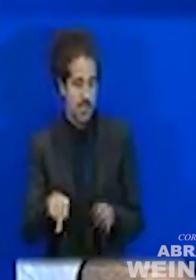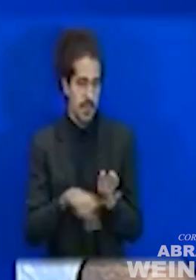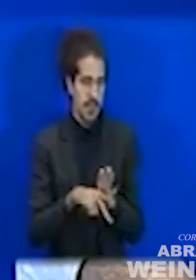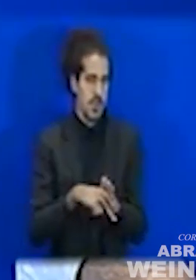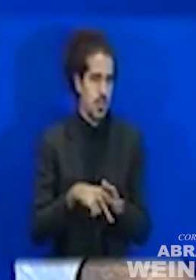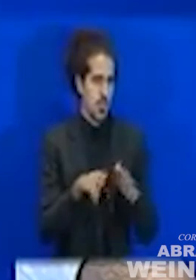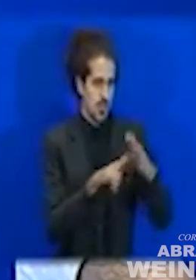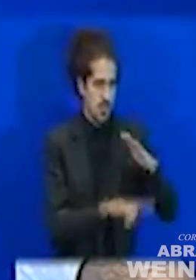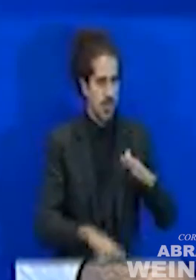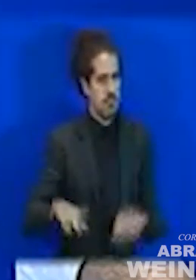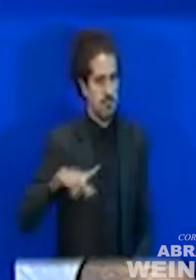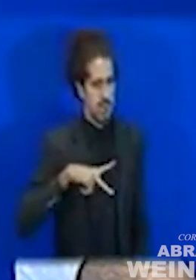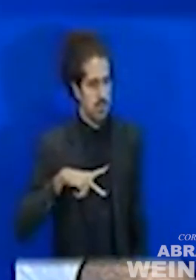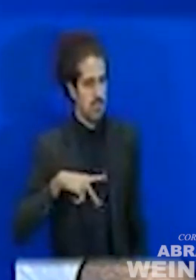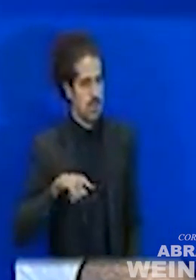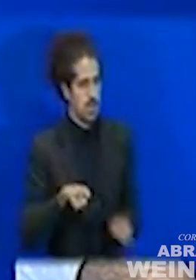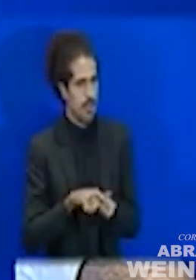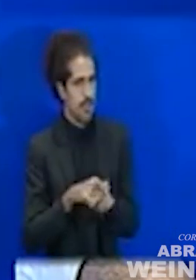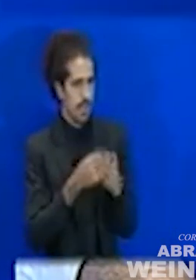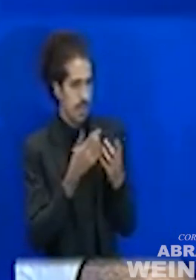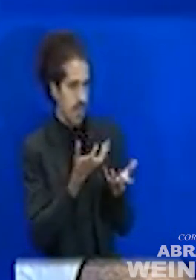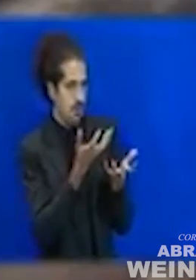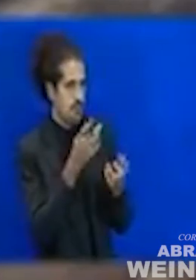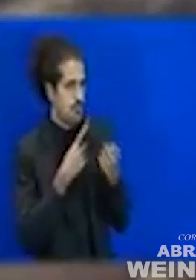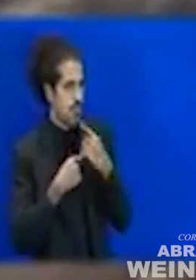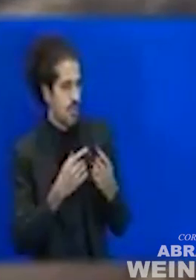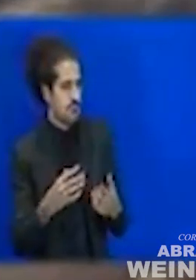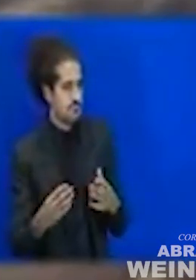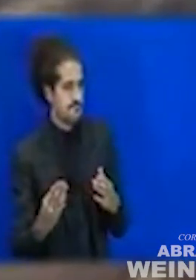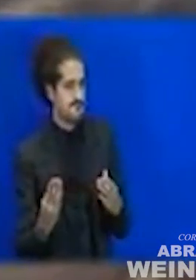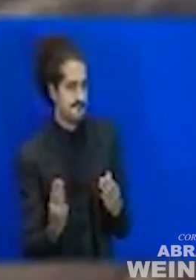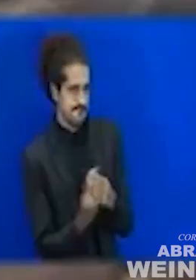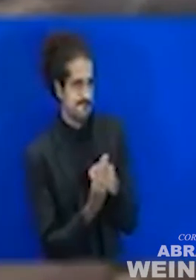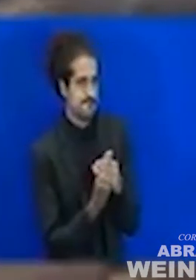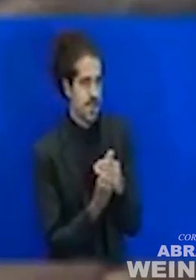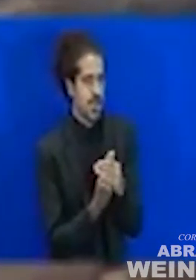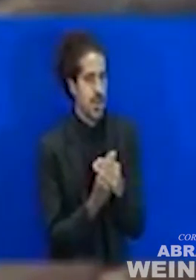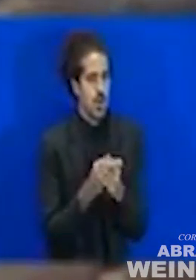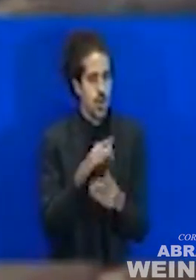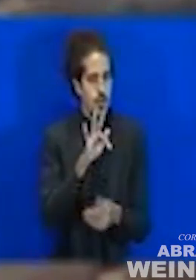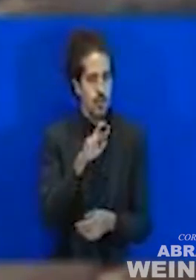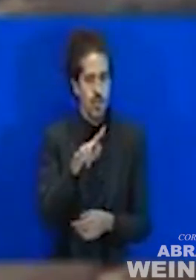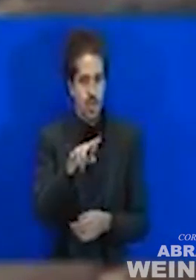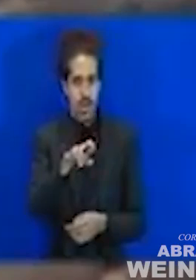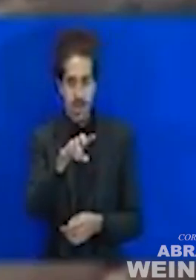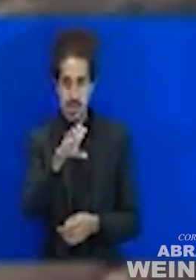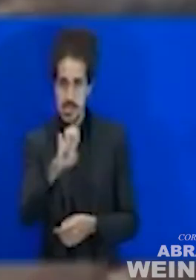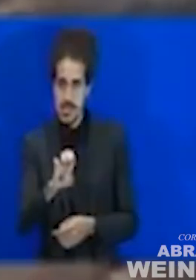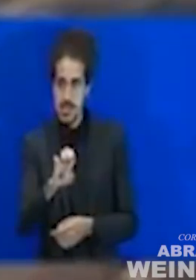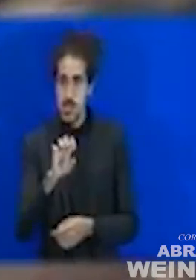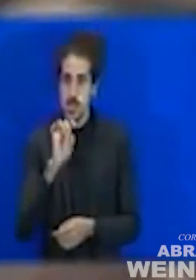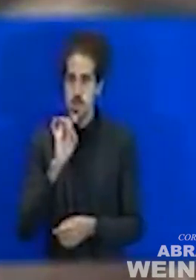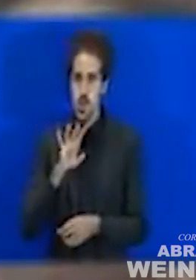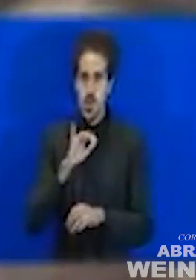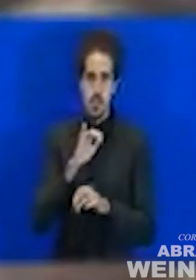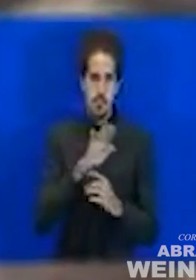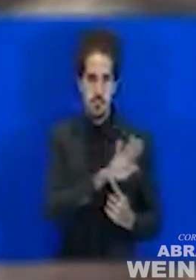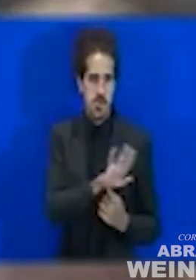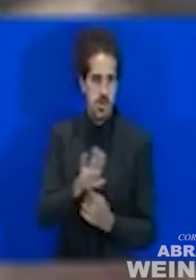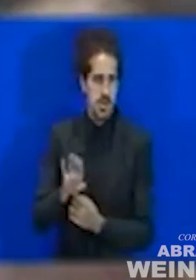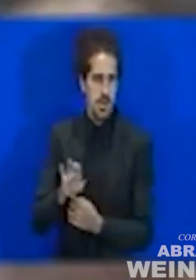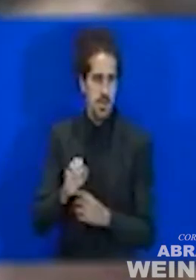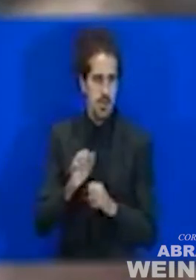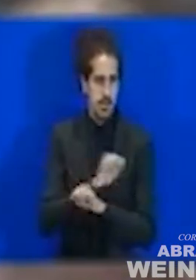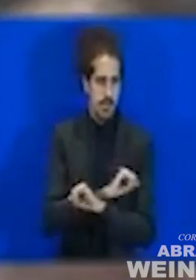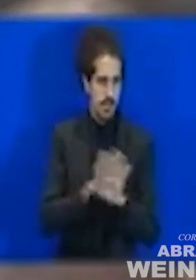universidades privadas querendo aderir ao Futurice. Sobre a qualidade da prova, eu tenho uma pergunta. Lógico. Gente, só para eu deixar claro